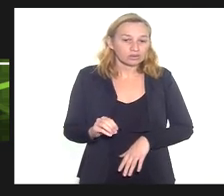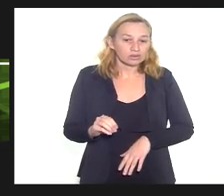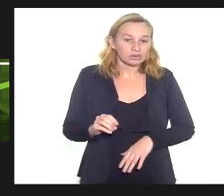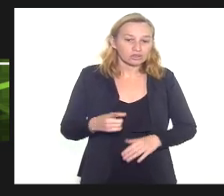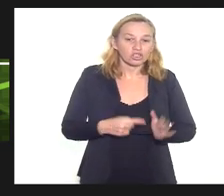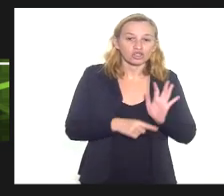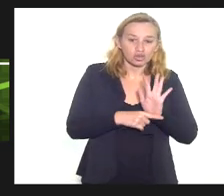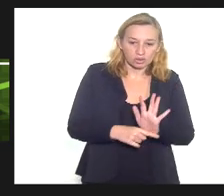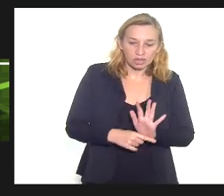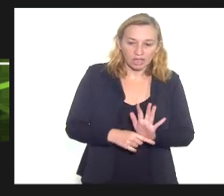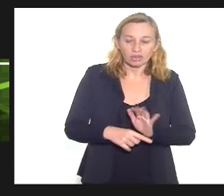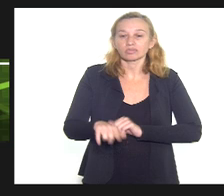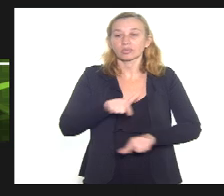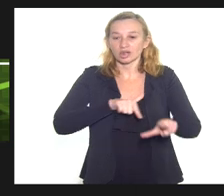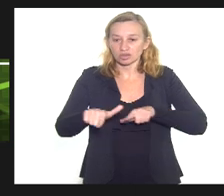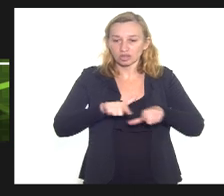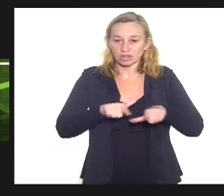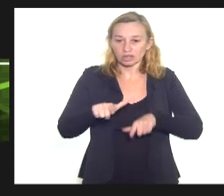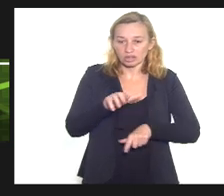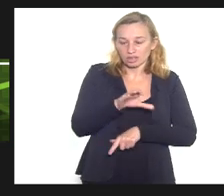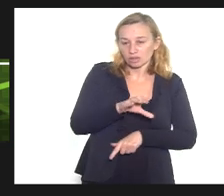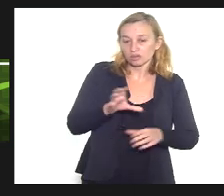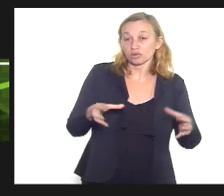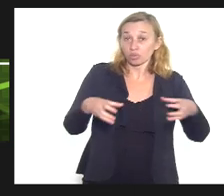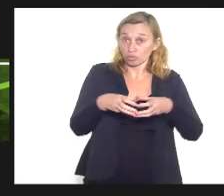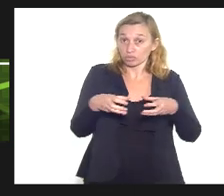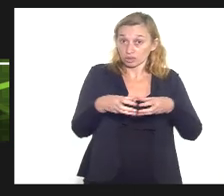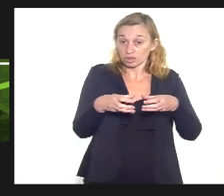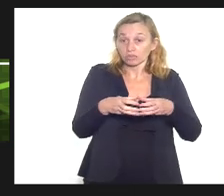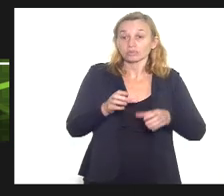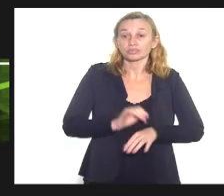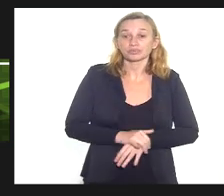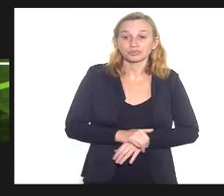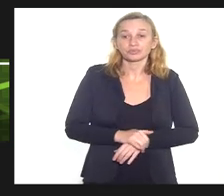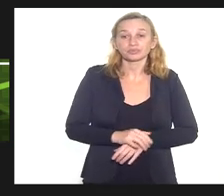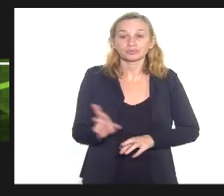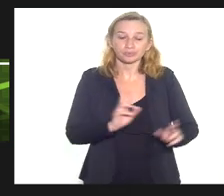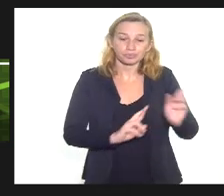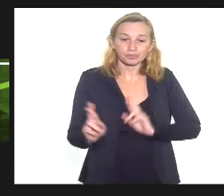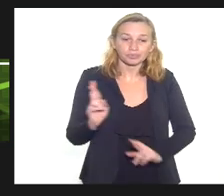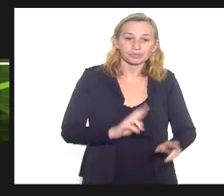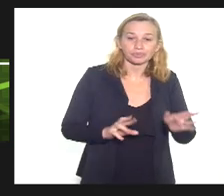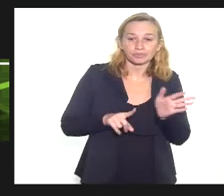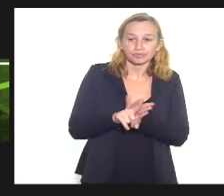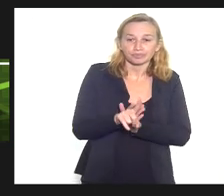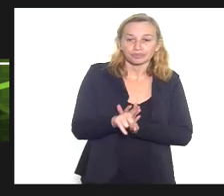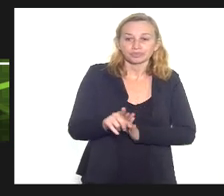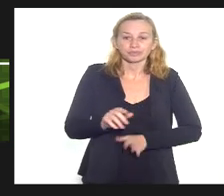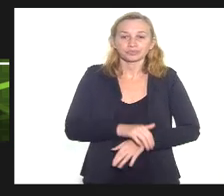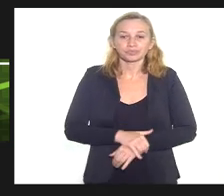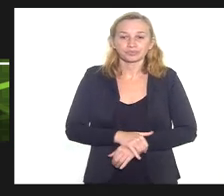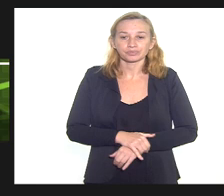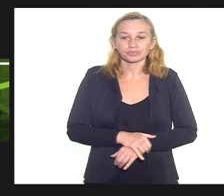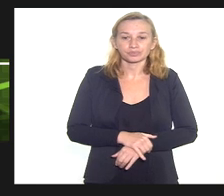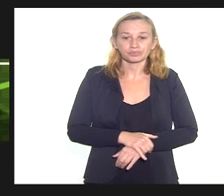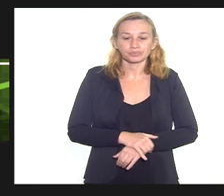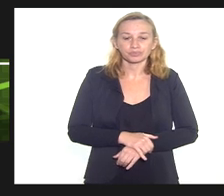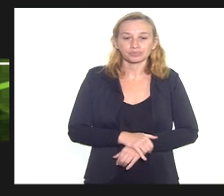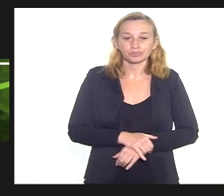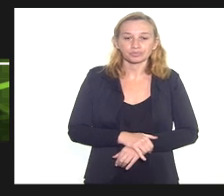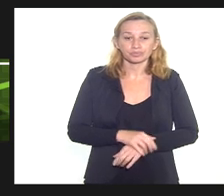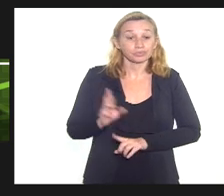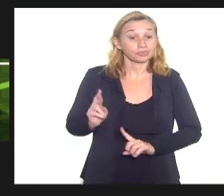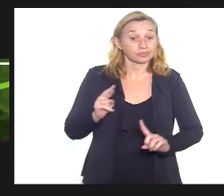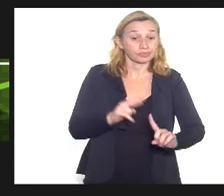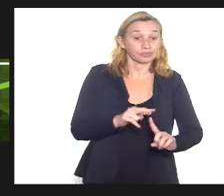contribuir para os trabalhos dessa comissão. Em relação à pergunta, no que se